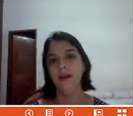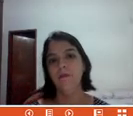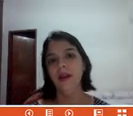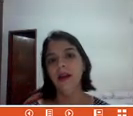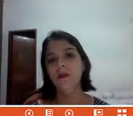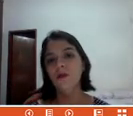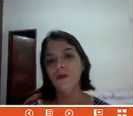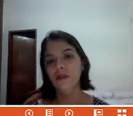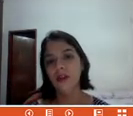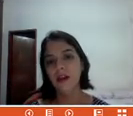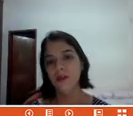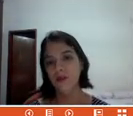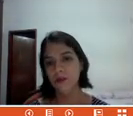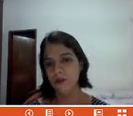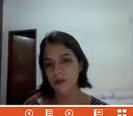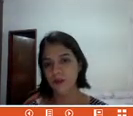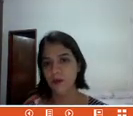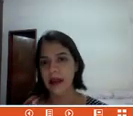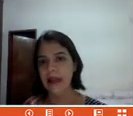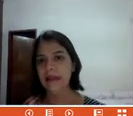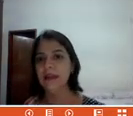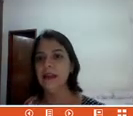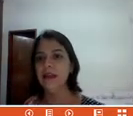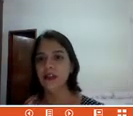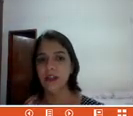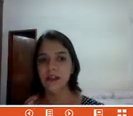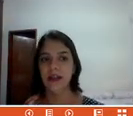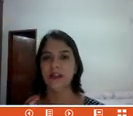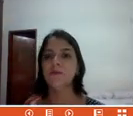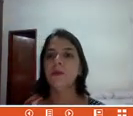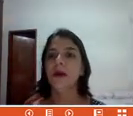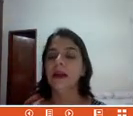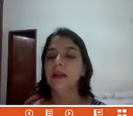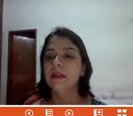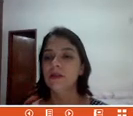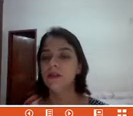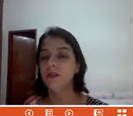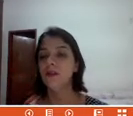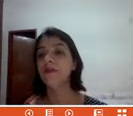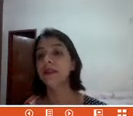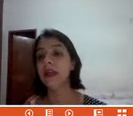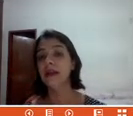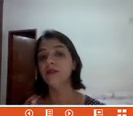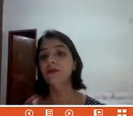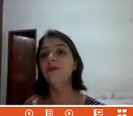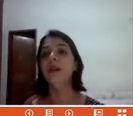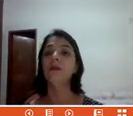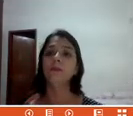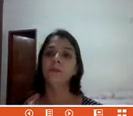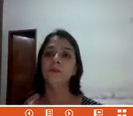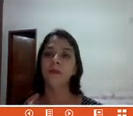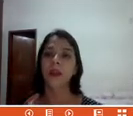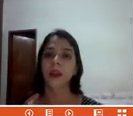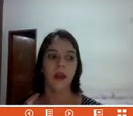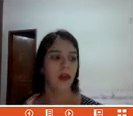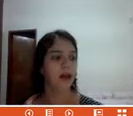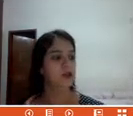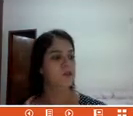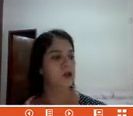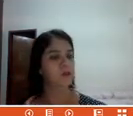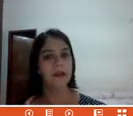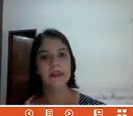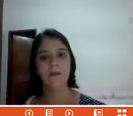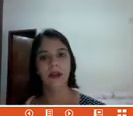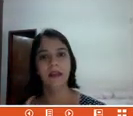que determina o uso de recursos visuais e legenda nas propagandas oficiais do governo. A